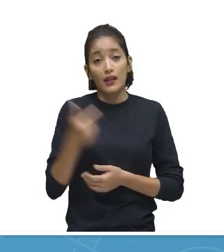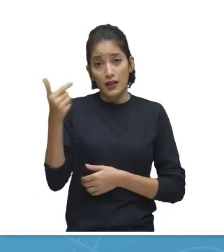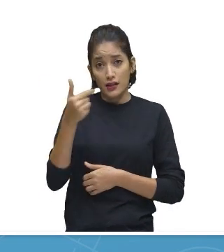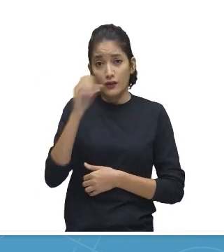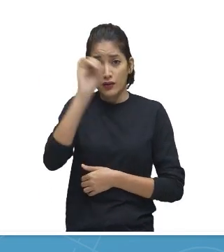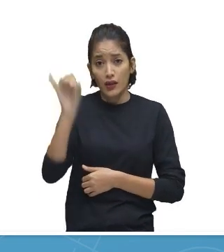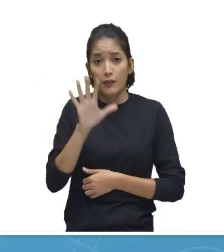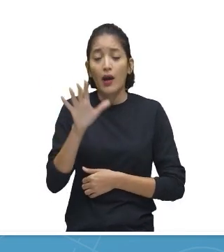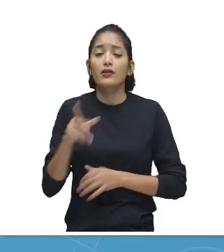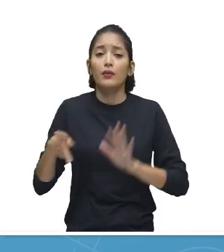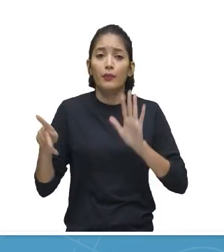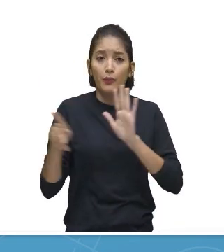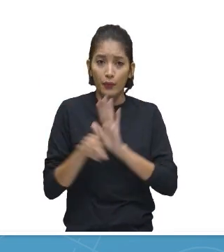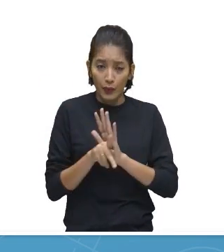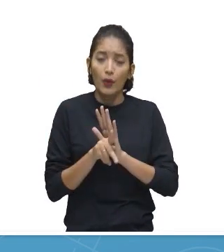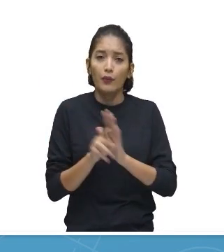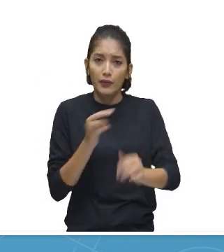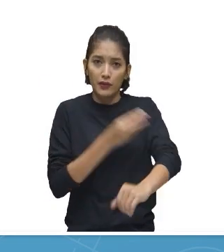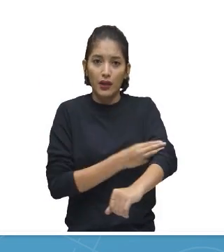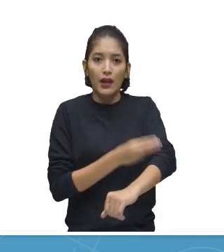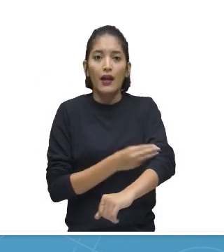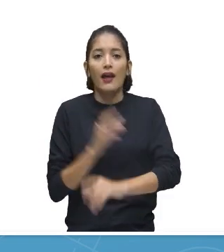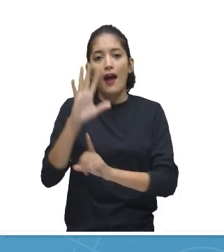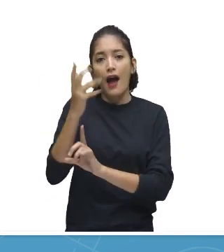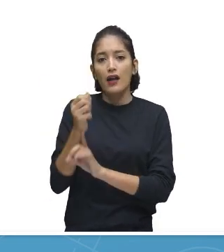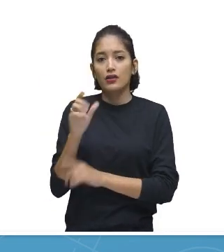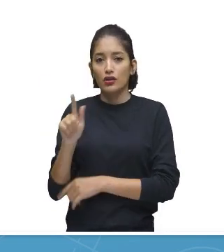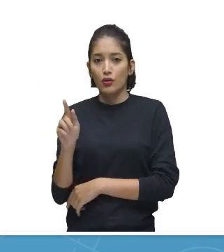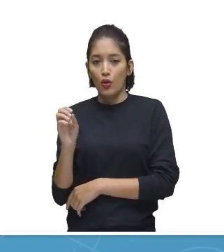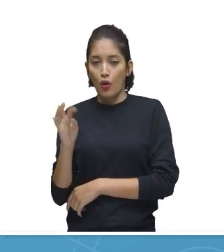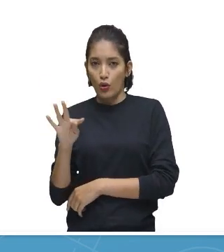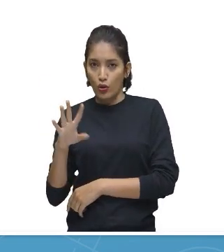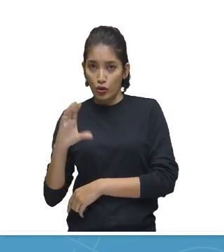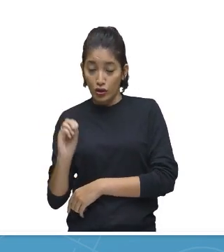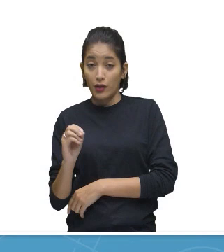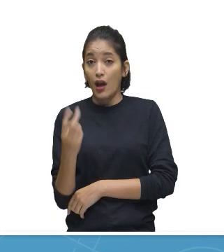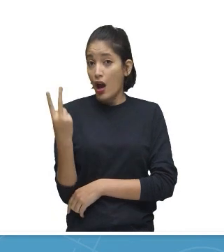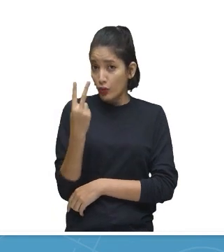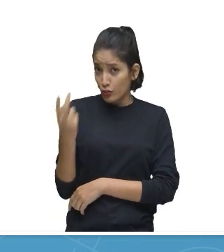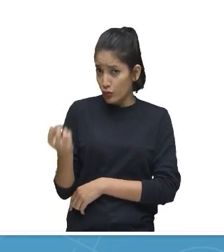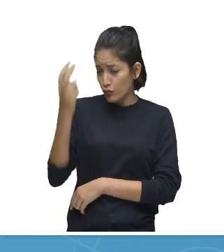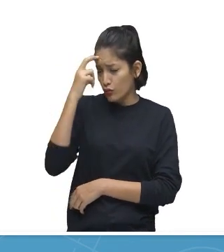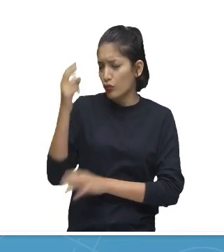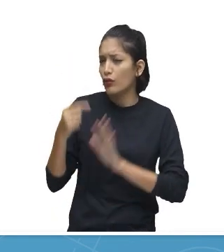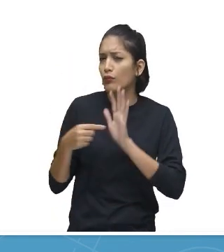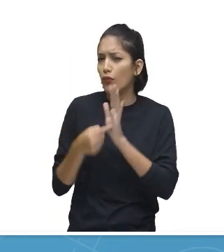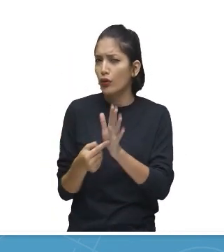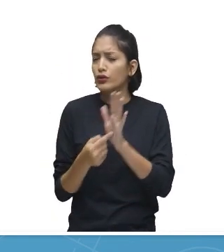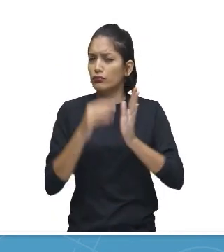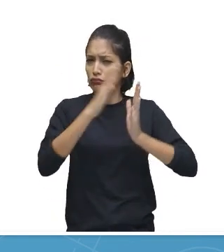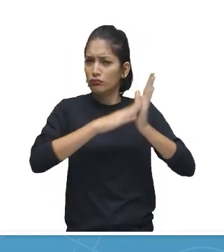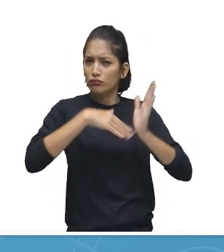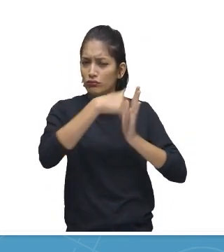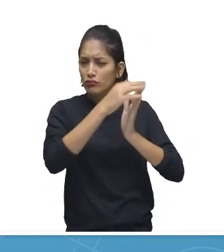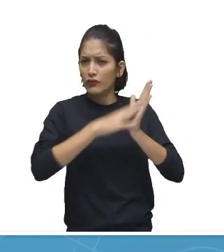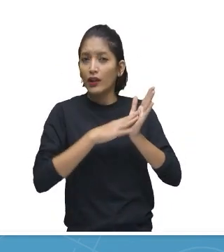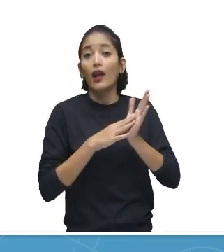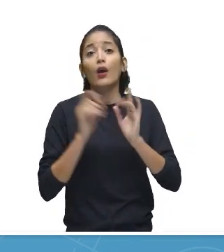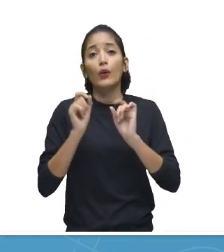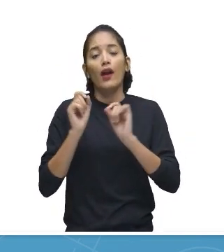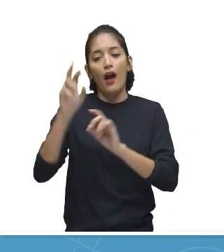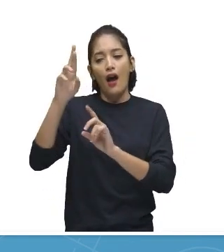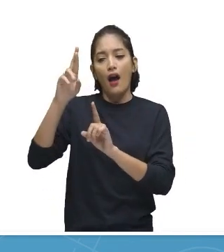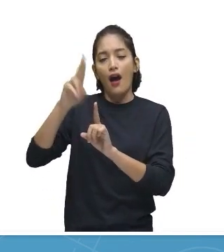era da Idade Média, uma arte gótica, né? As duas culturas, elas expressam através da pintura a